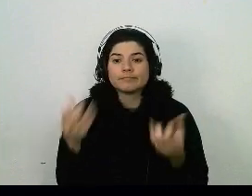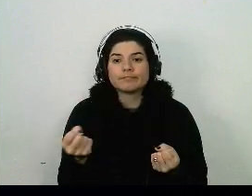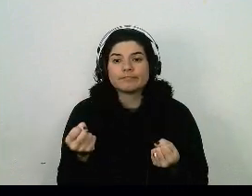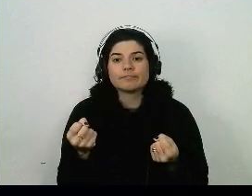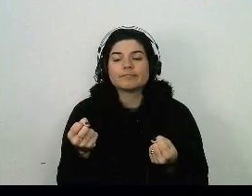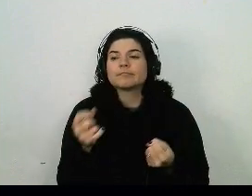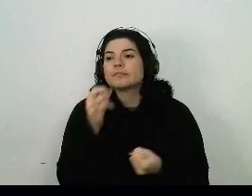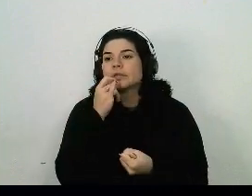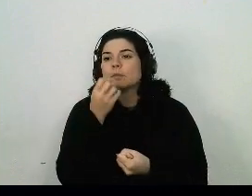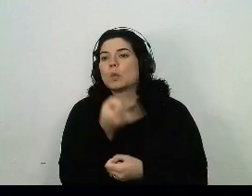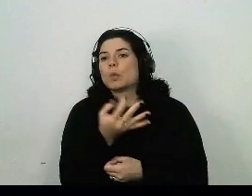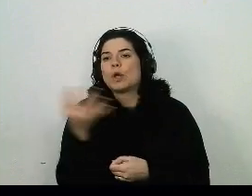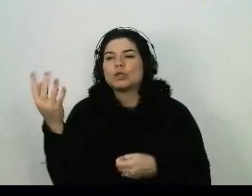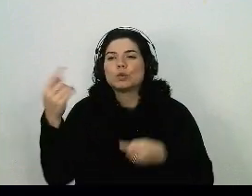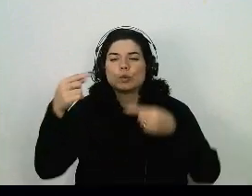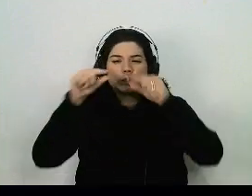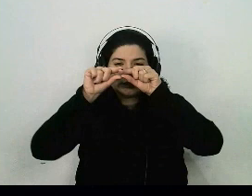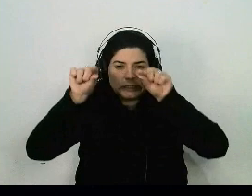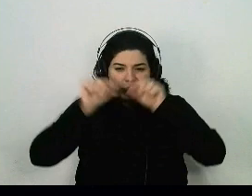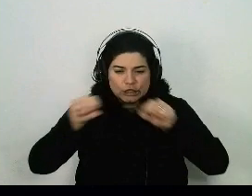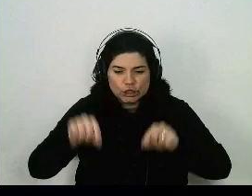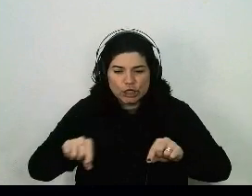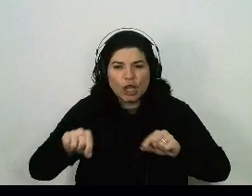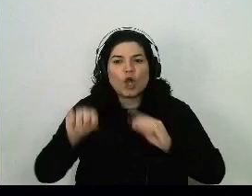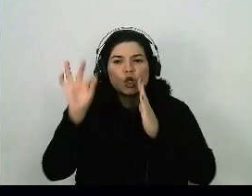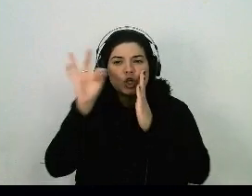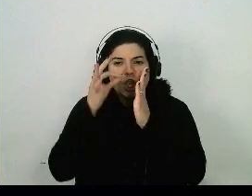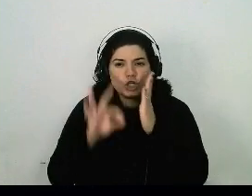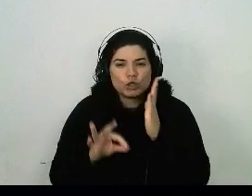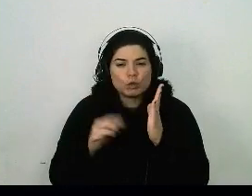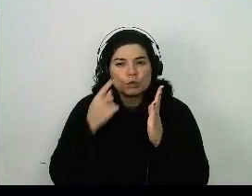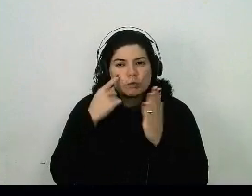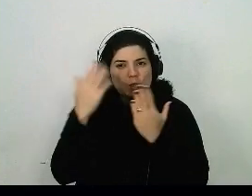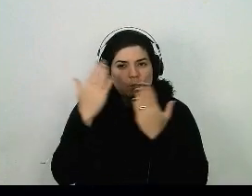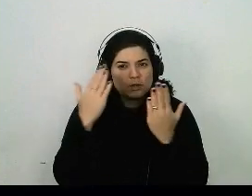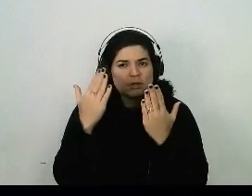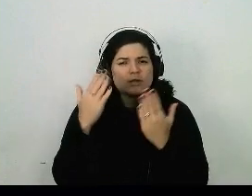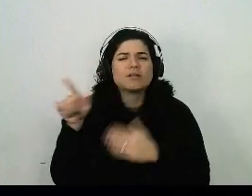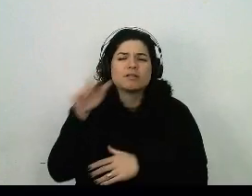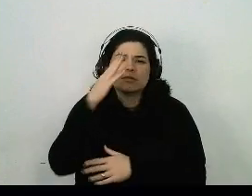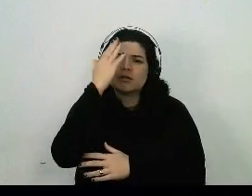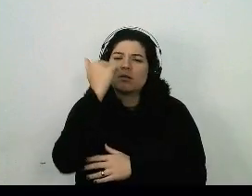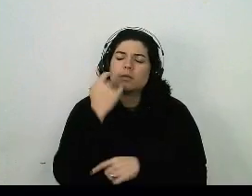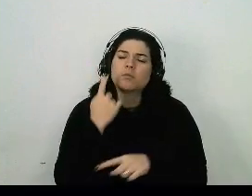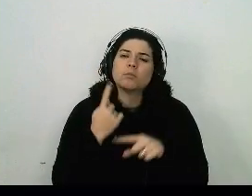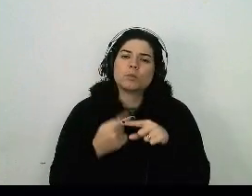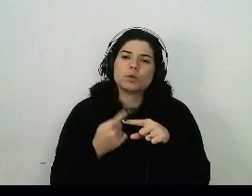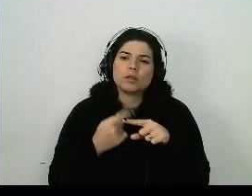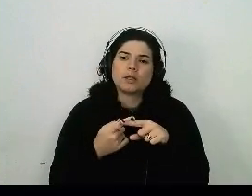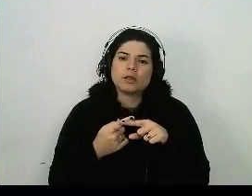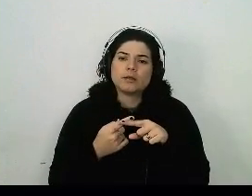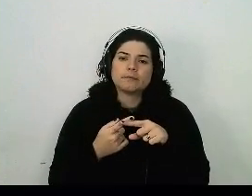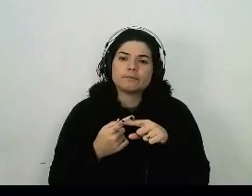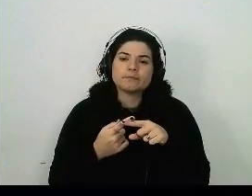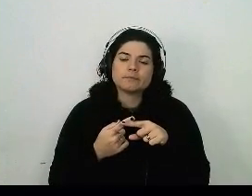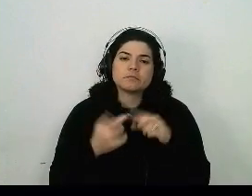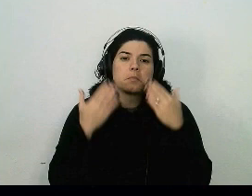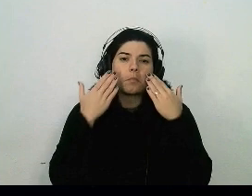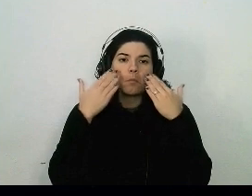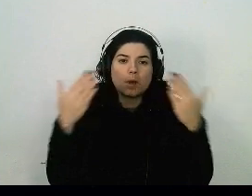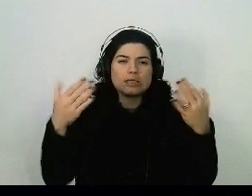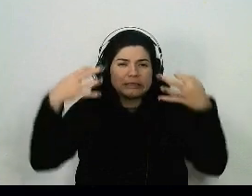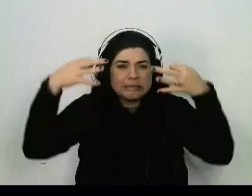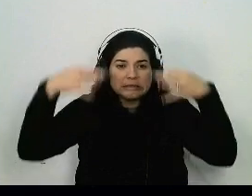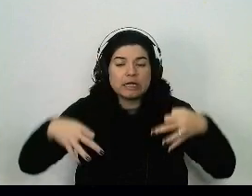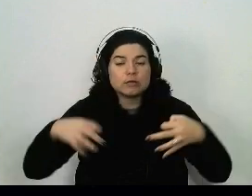linhas de código ele sempre vão saber disso porque é transparência é fundamental nesse modelo